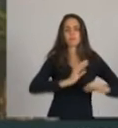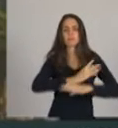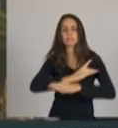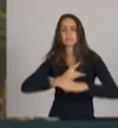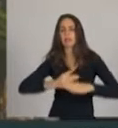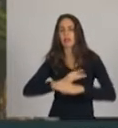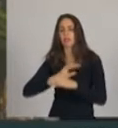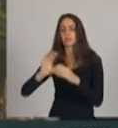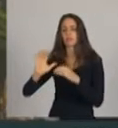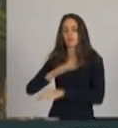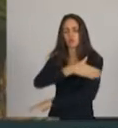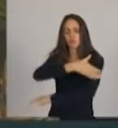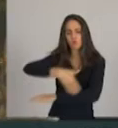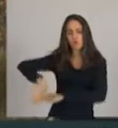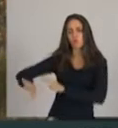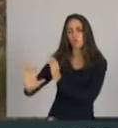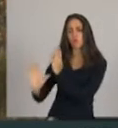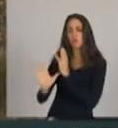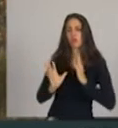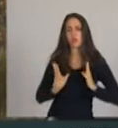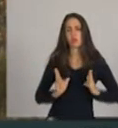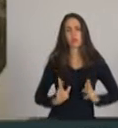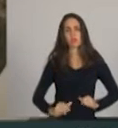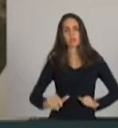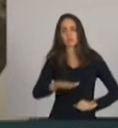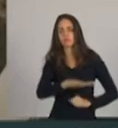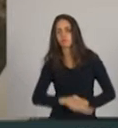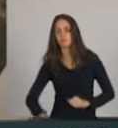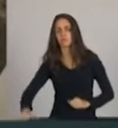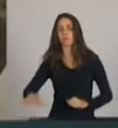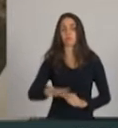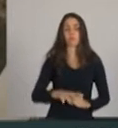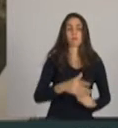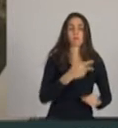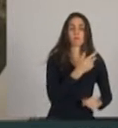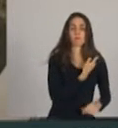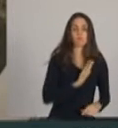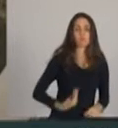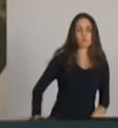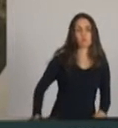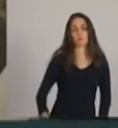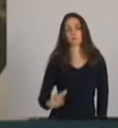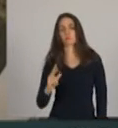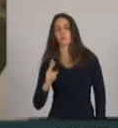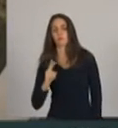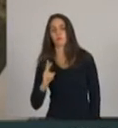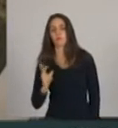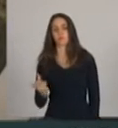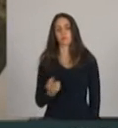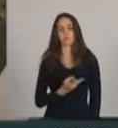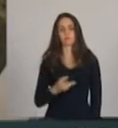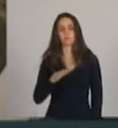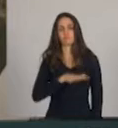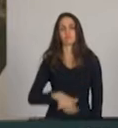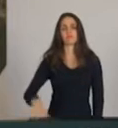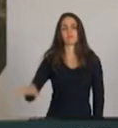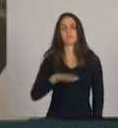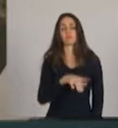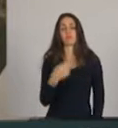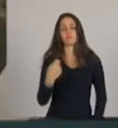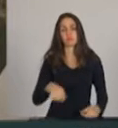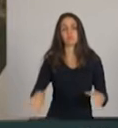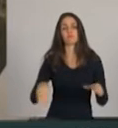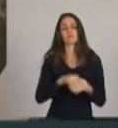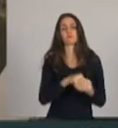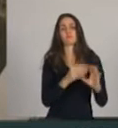higienização dos espaços públicos e privados. Tenho prioridade na